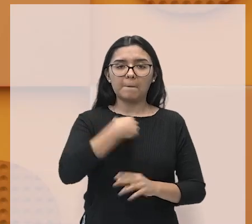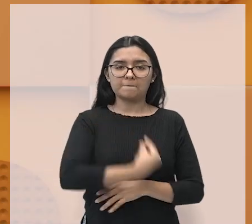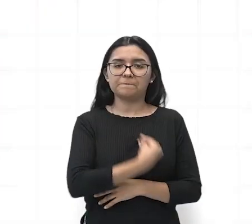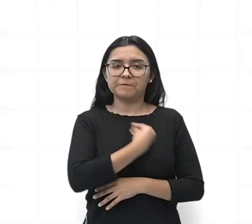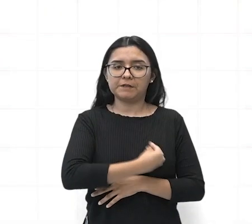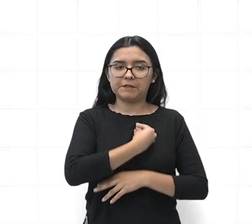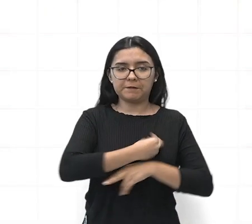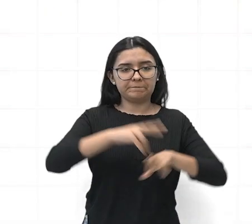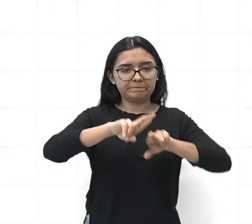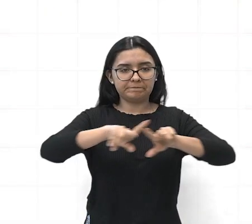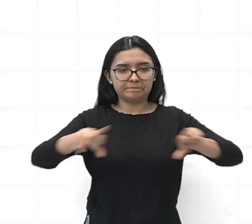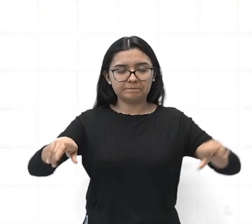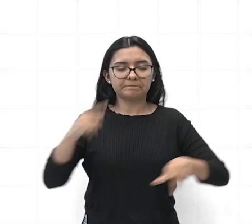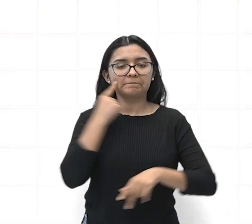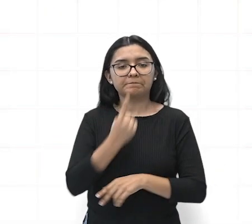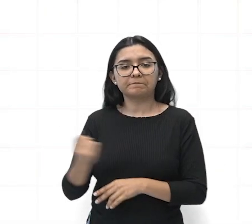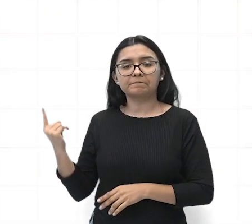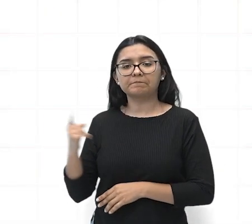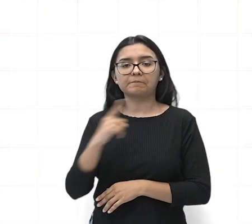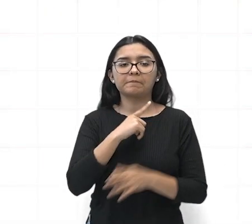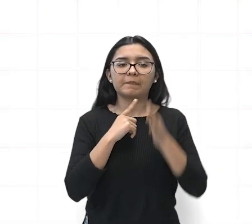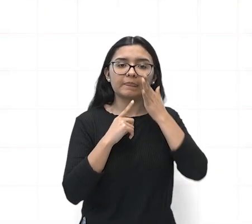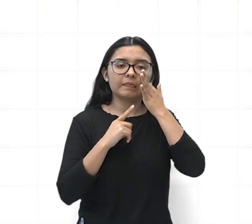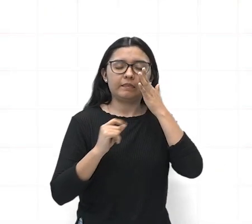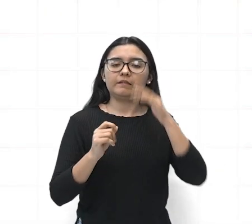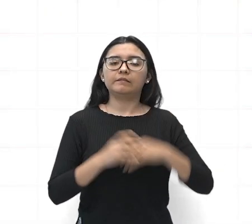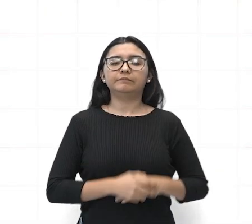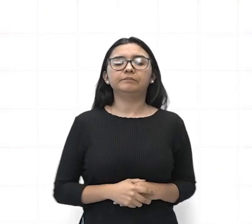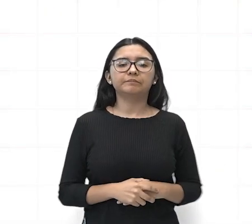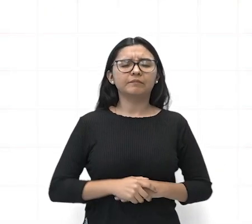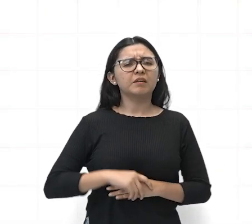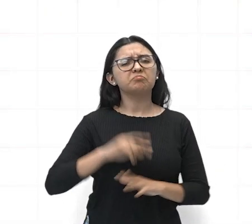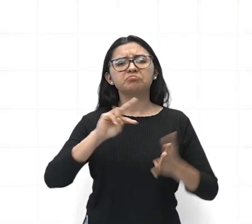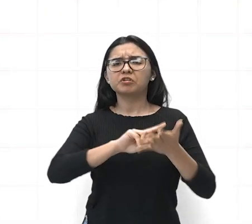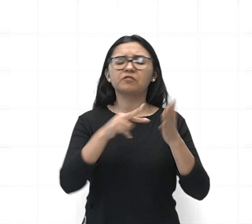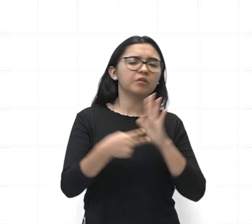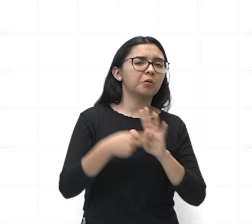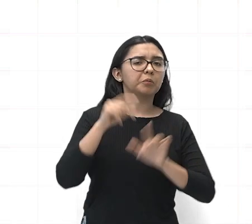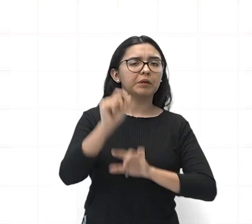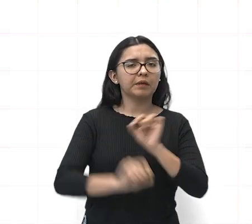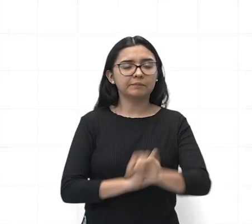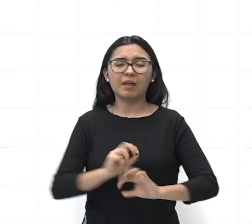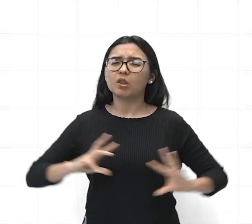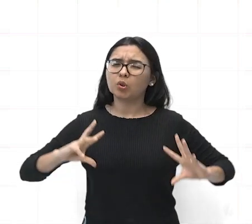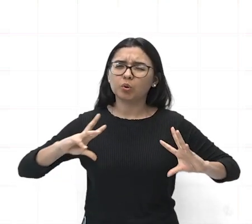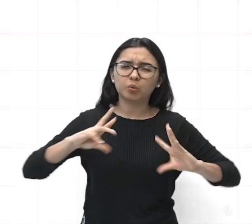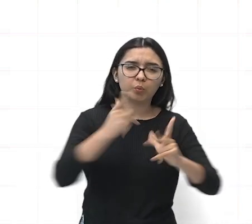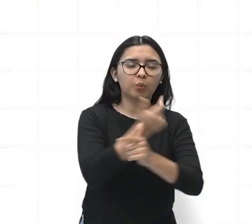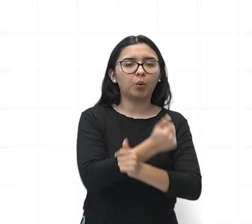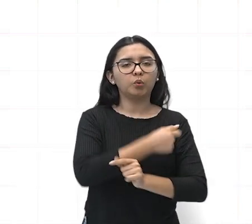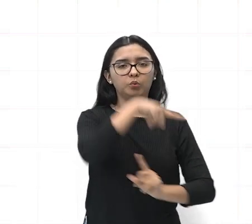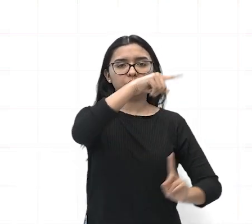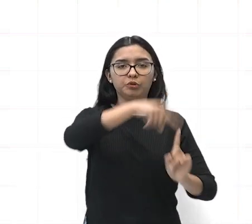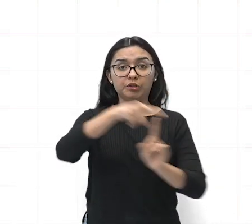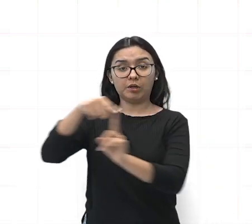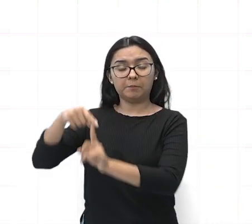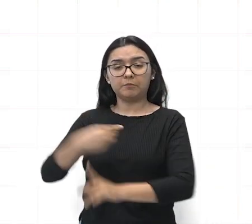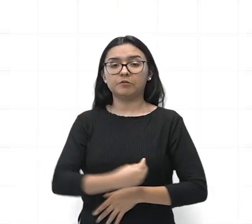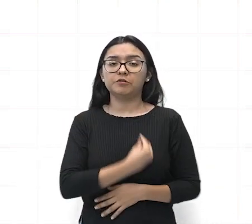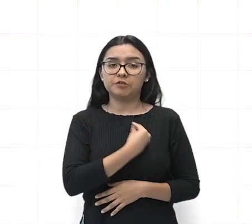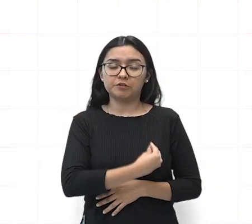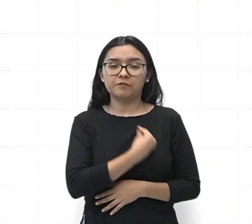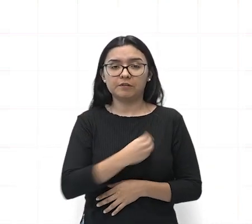biodiversidade. A biodiversidade ela vai acabar englobando todas as formas de vida, desde